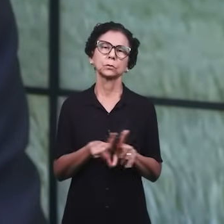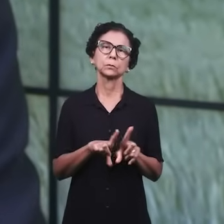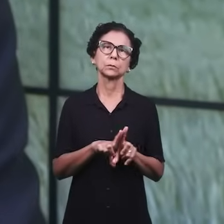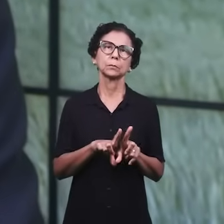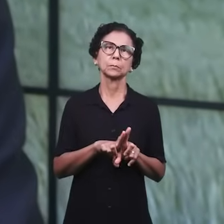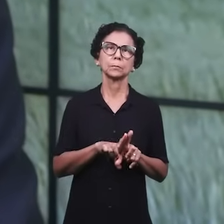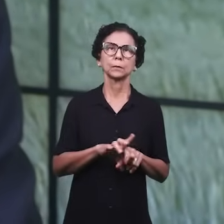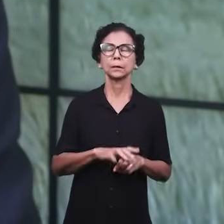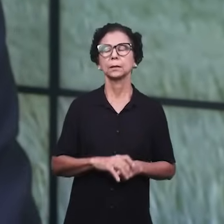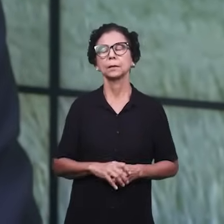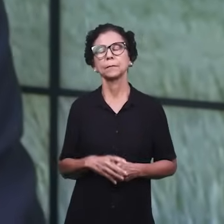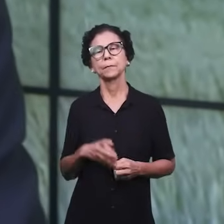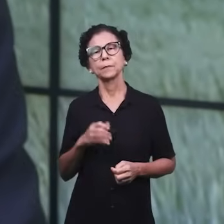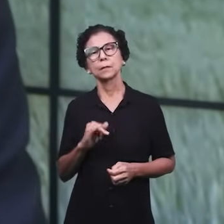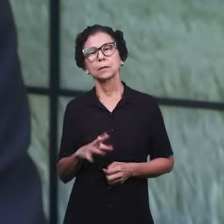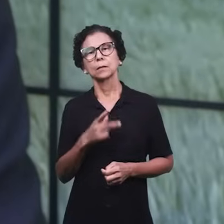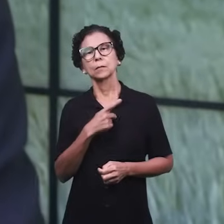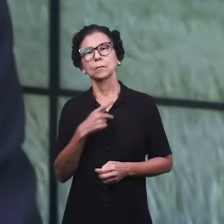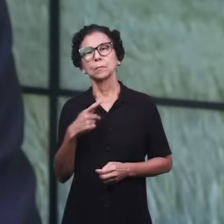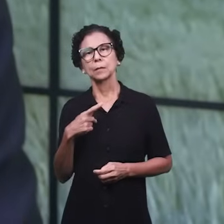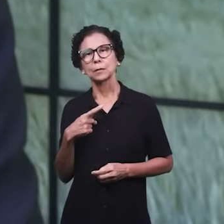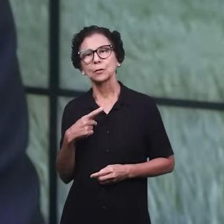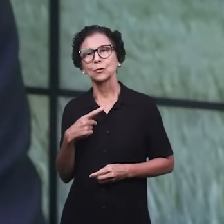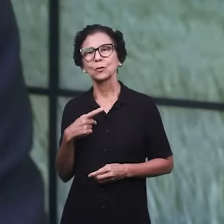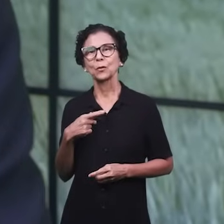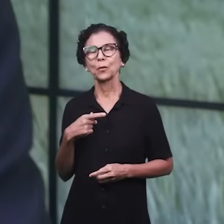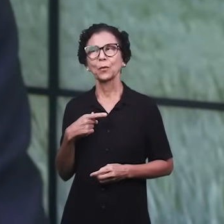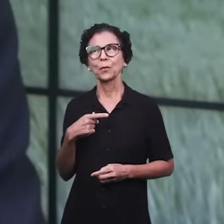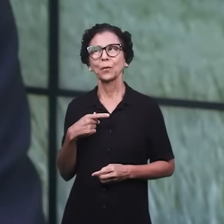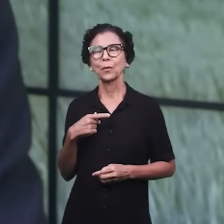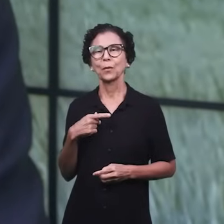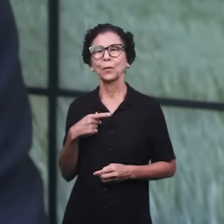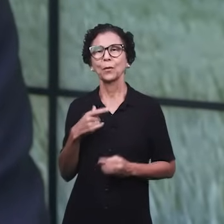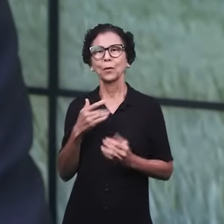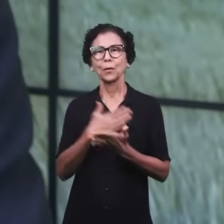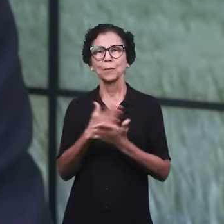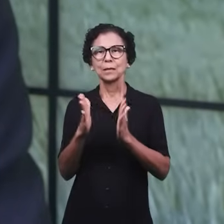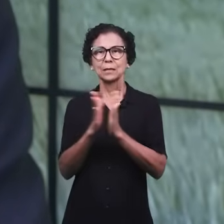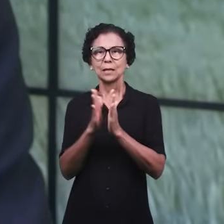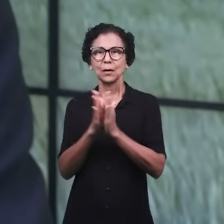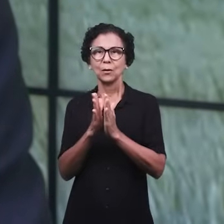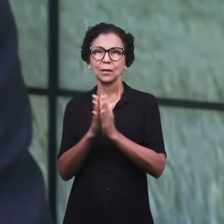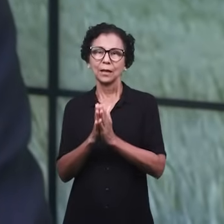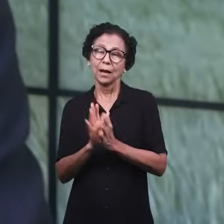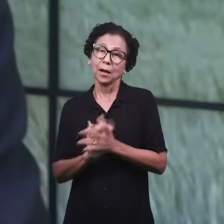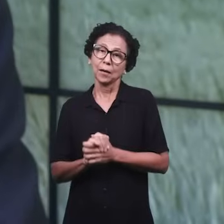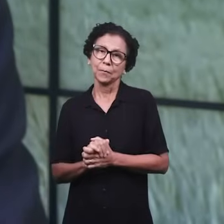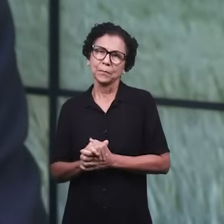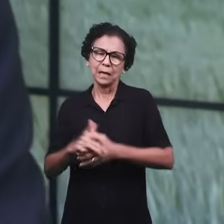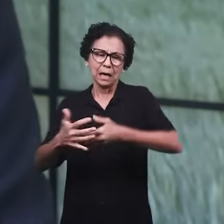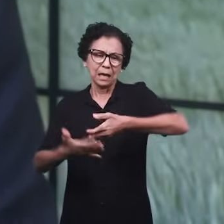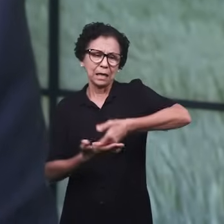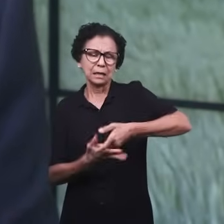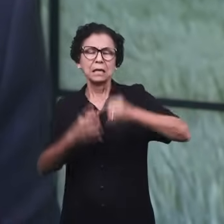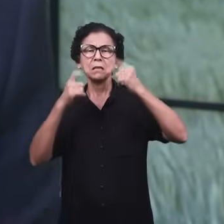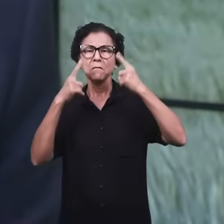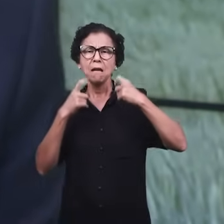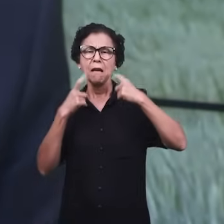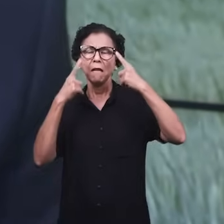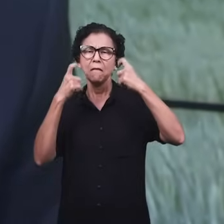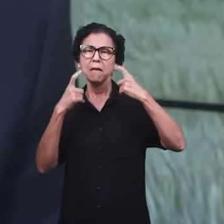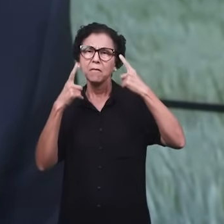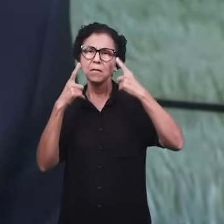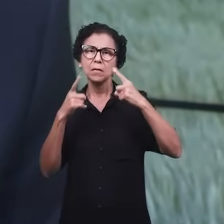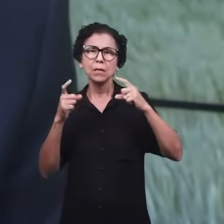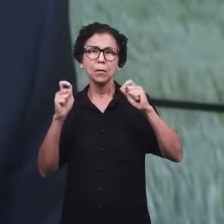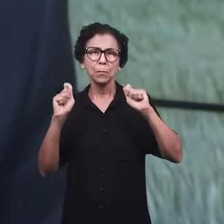questão se a pastor pegar ele vai chorar muito vai ficar inquieto não há impedimento da criança ficar no colo da mãe e o pastor orar com